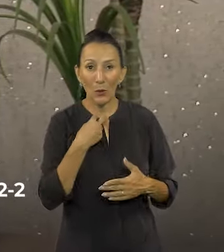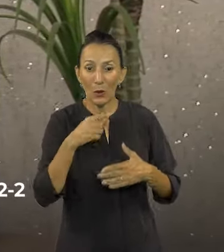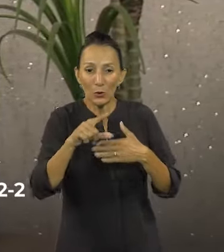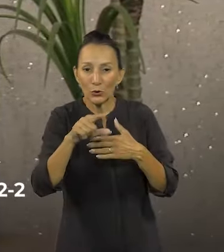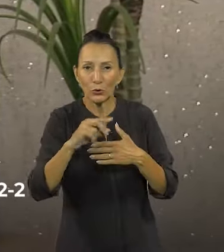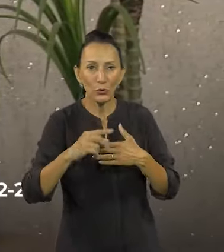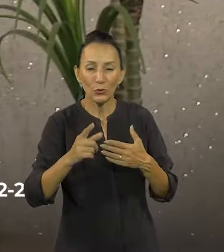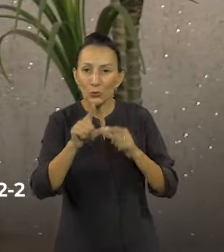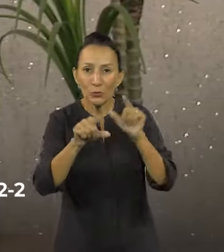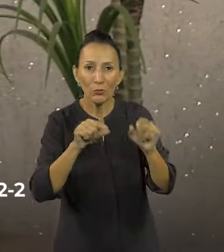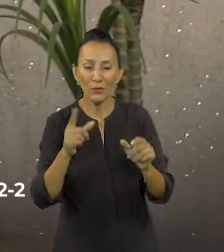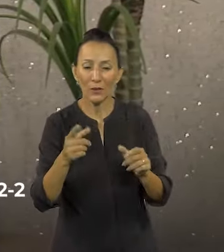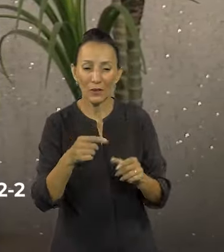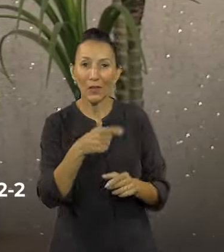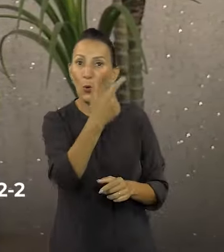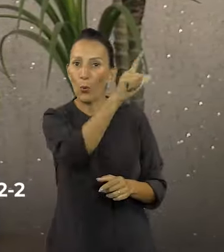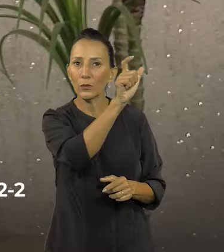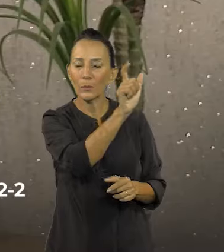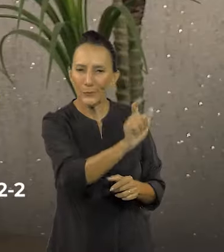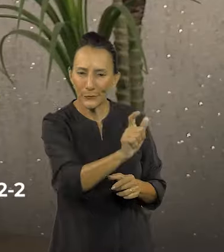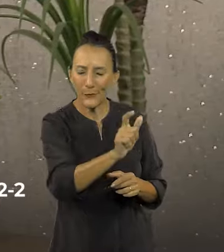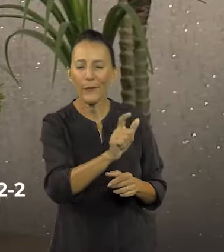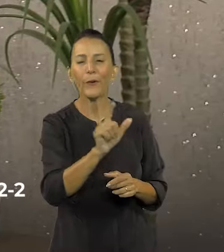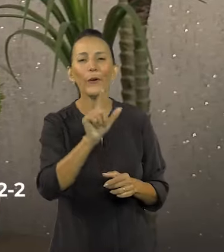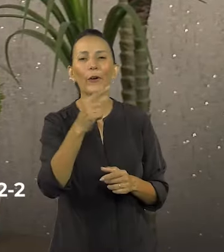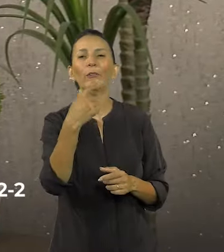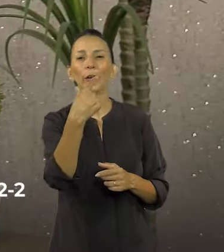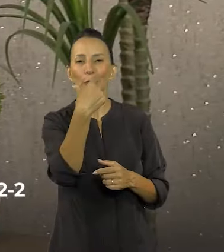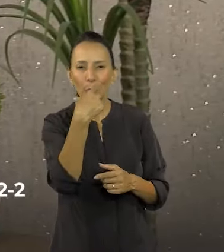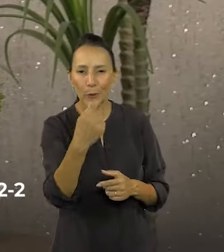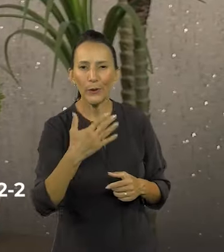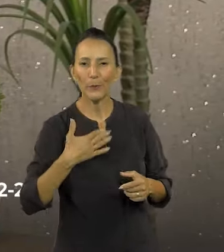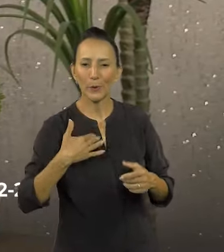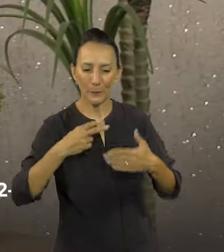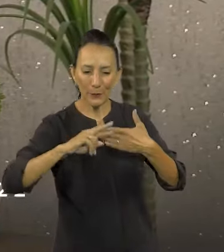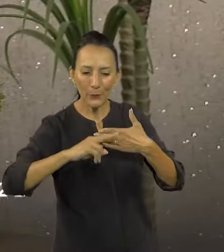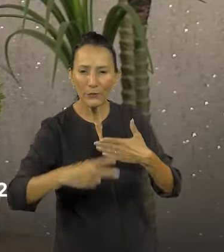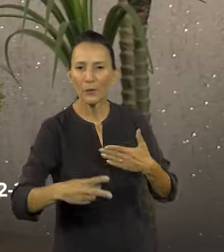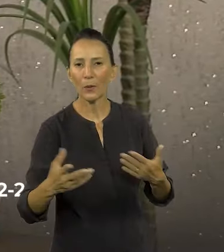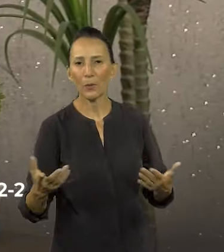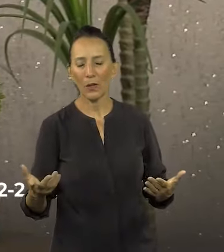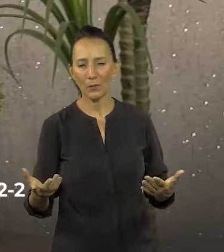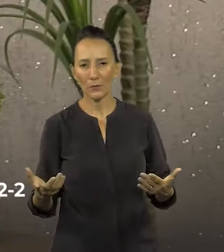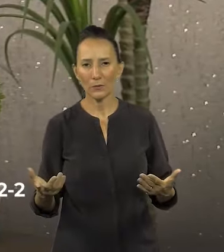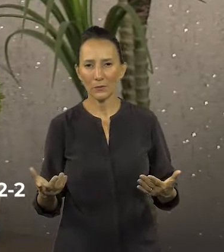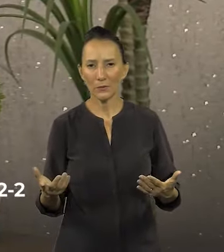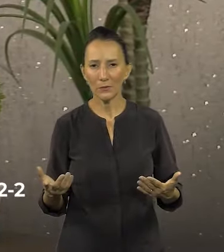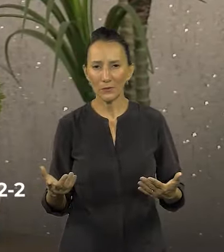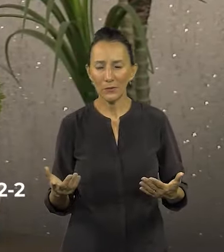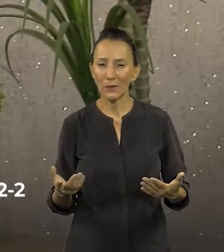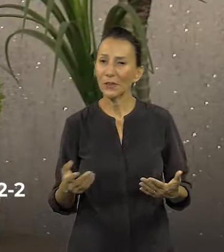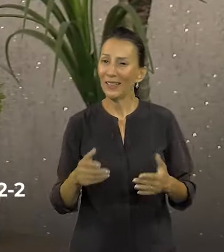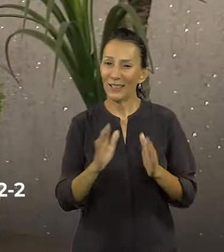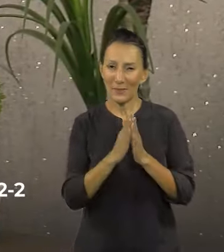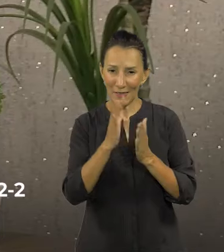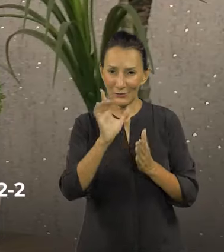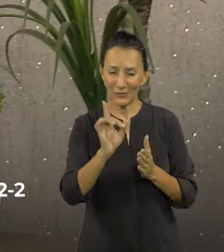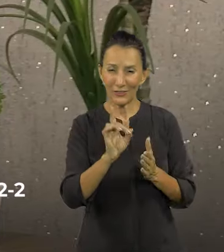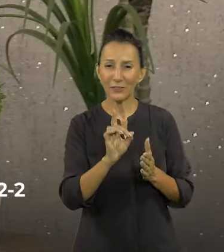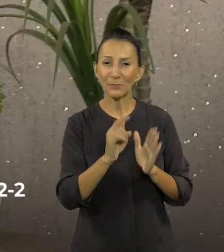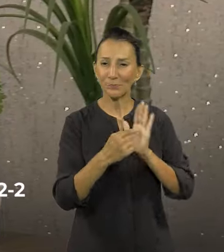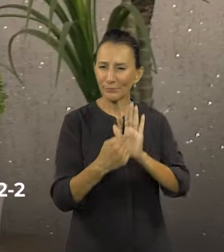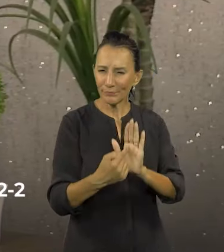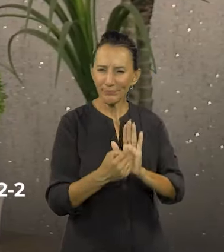consequências para você né então a Bíblia é repleta de pessoas que foram precipitadas no ag